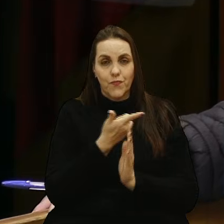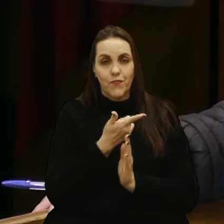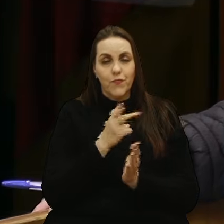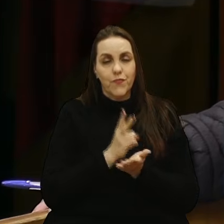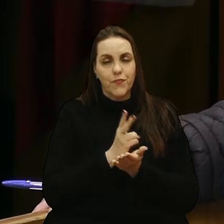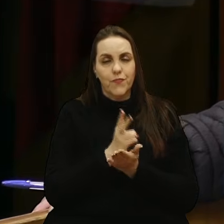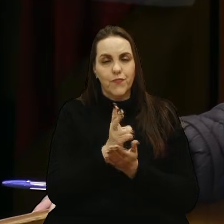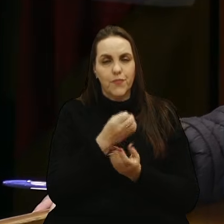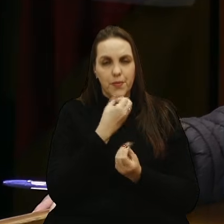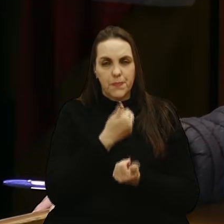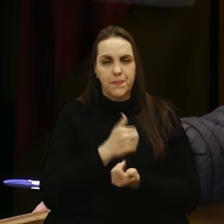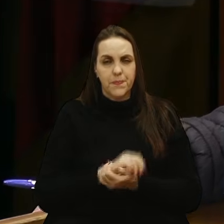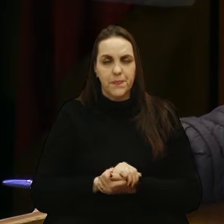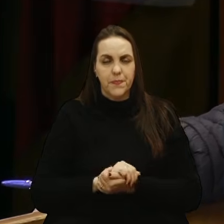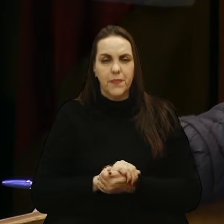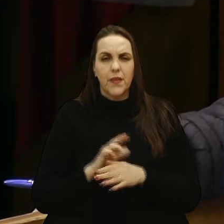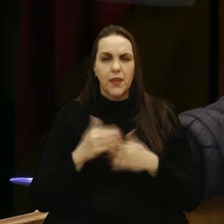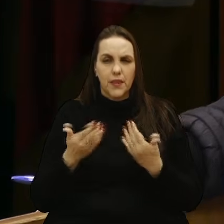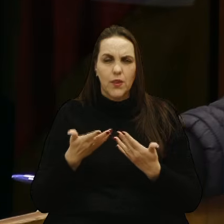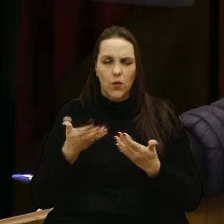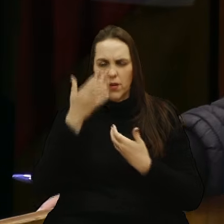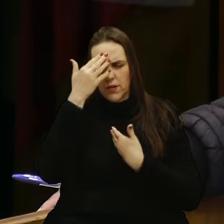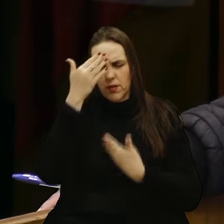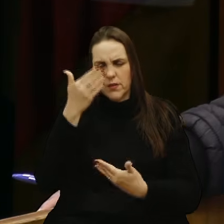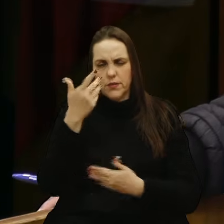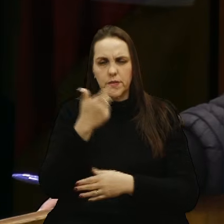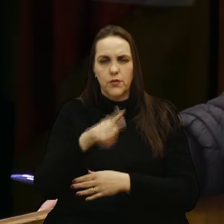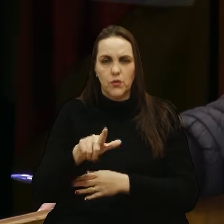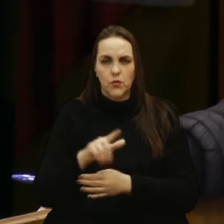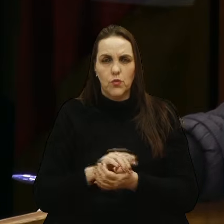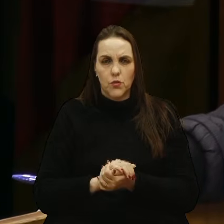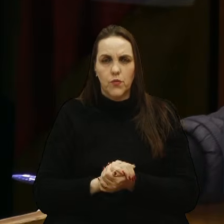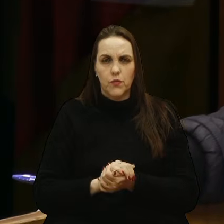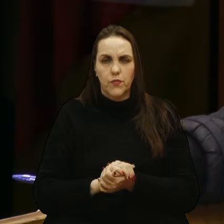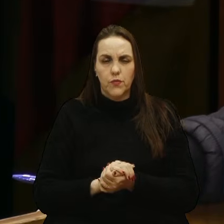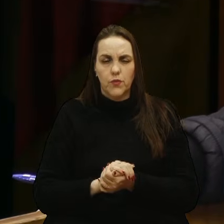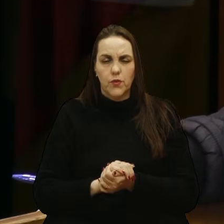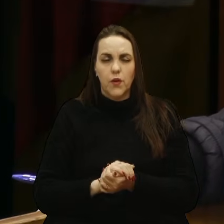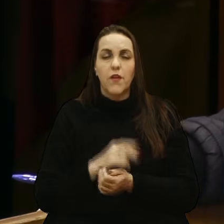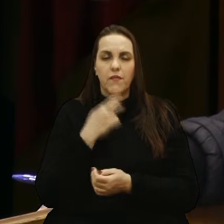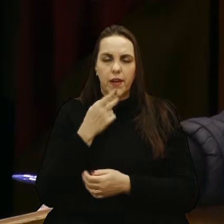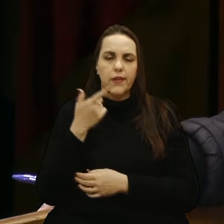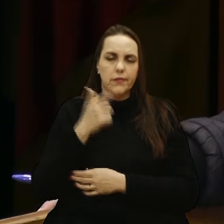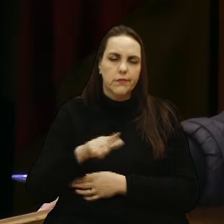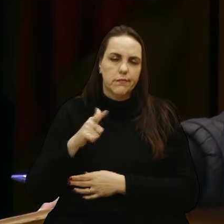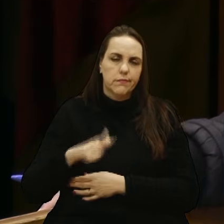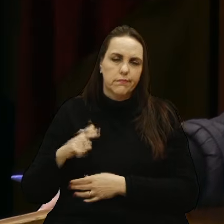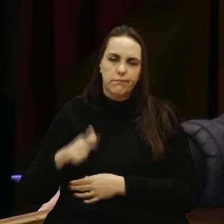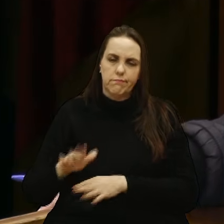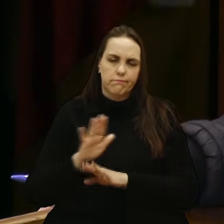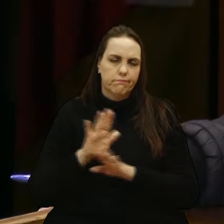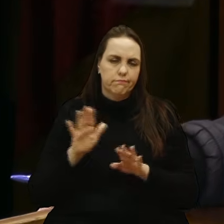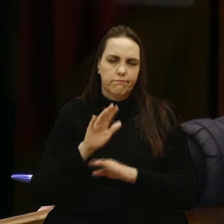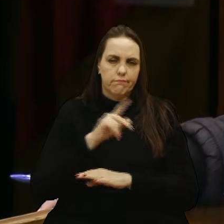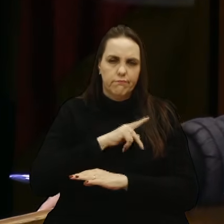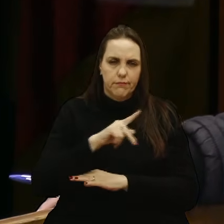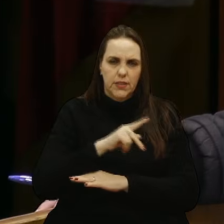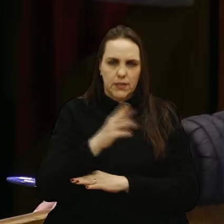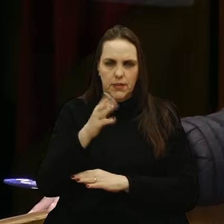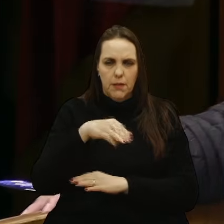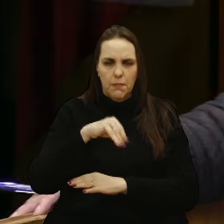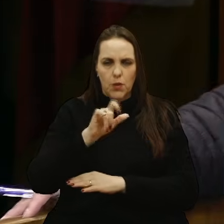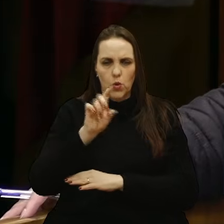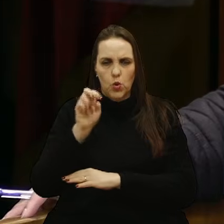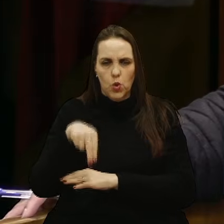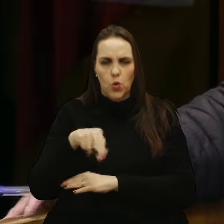manter. Então, quero agradecer aqui mais uma vez, não sendo redundante, presidente Milton e Ângelo, do